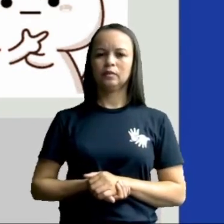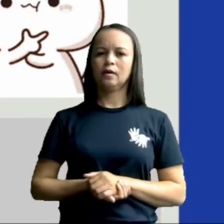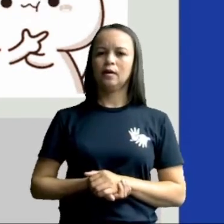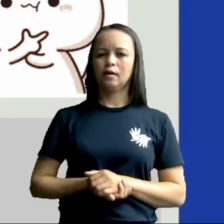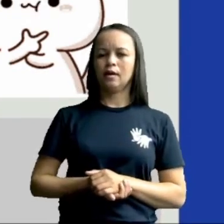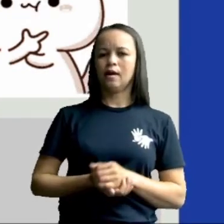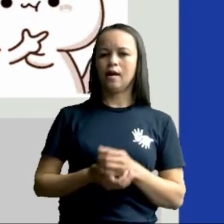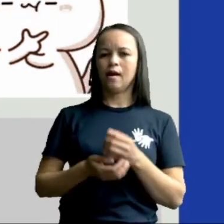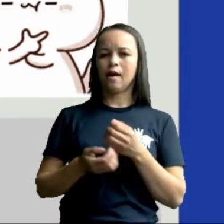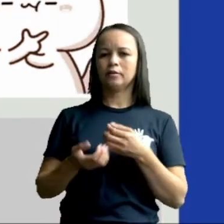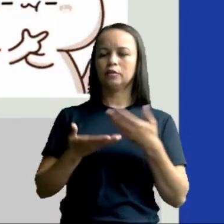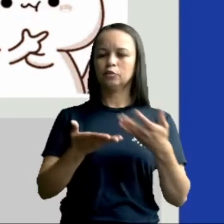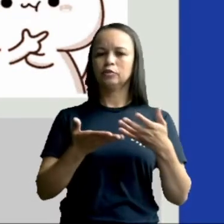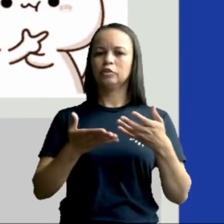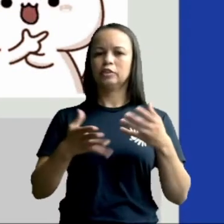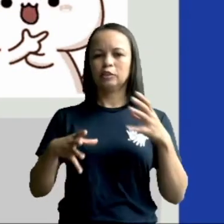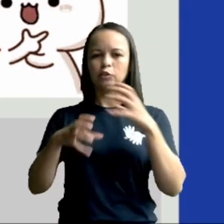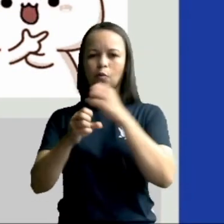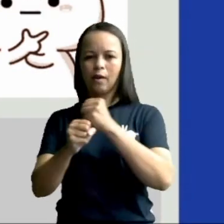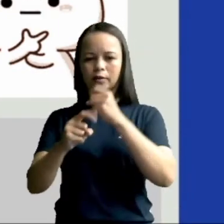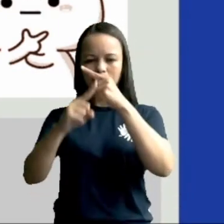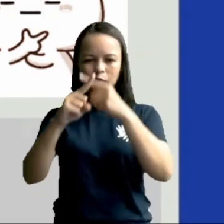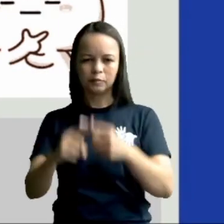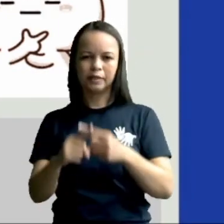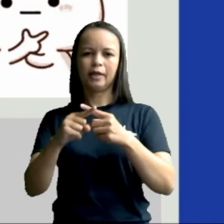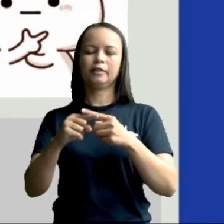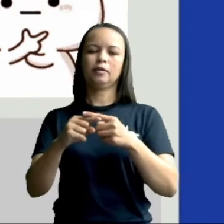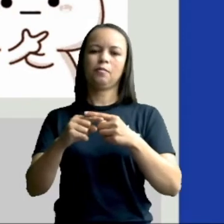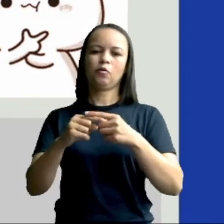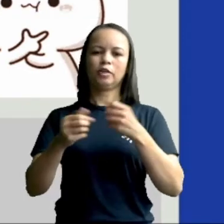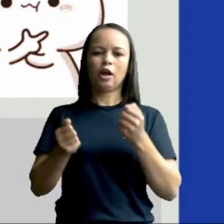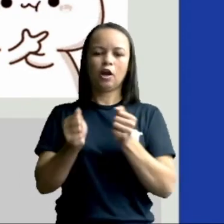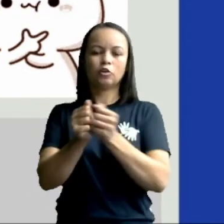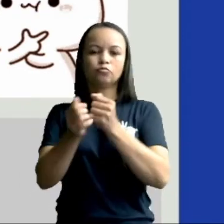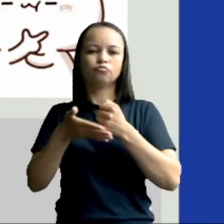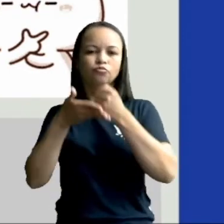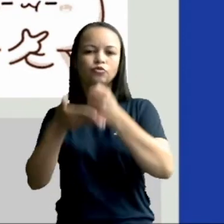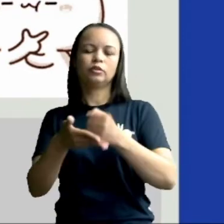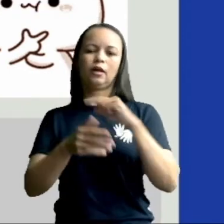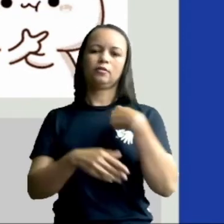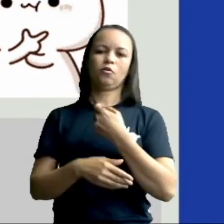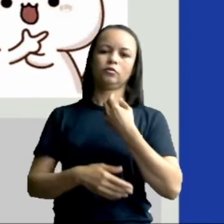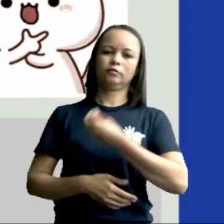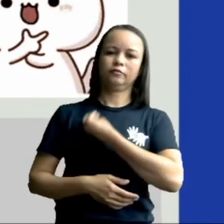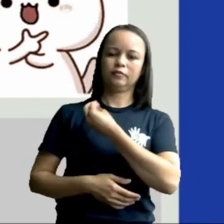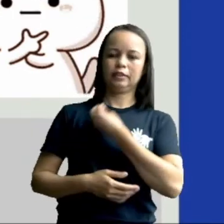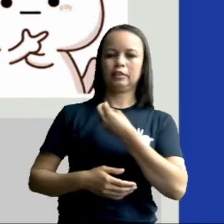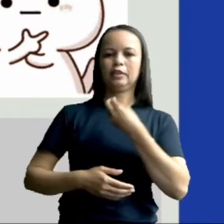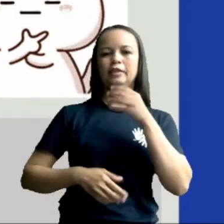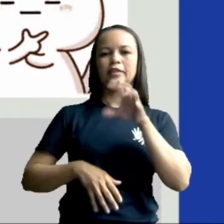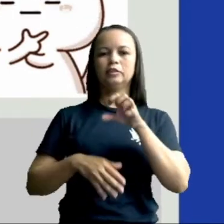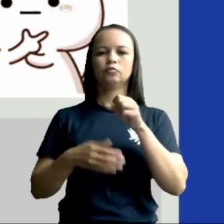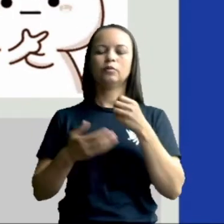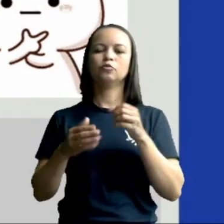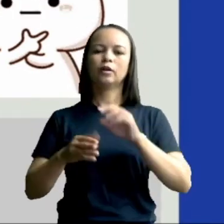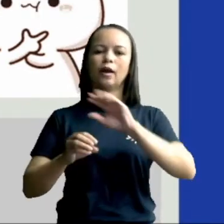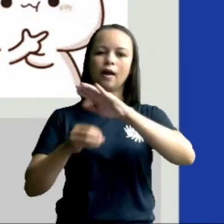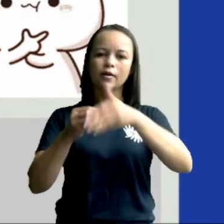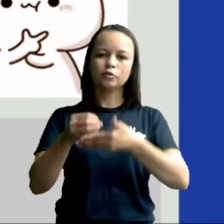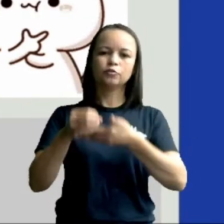Atitudes que, somadas e multiplicadas, podem mudar a nossa vida e a dos seres vivos que ainda virão. Isso é buscar a